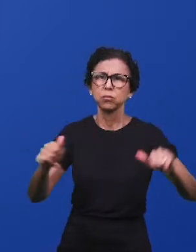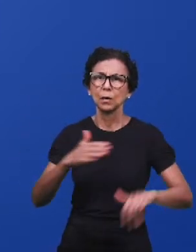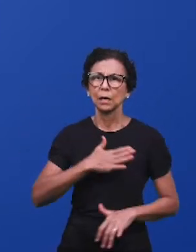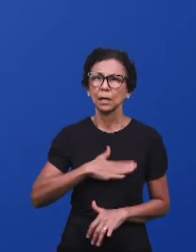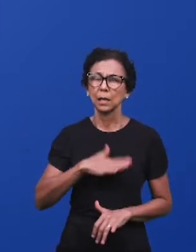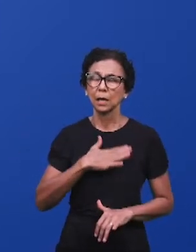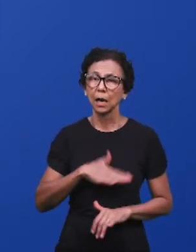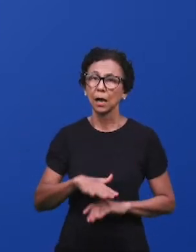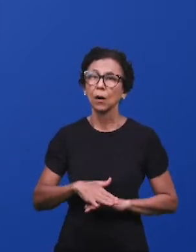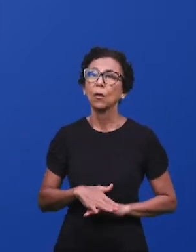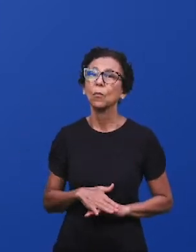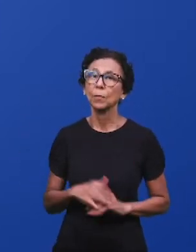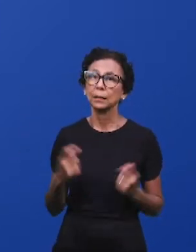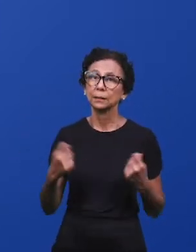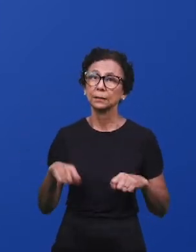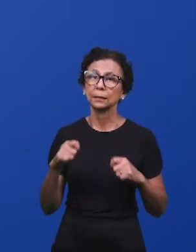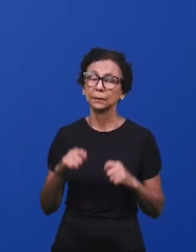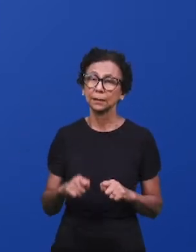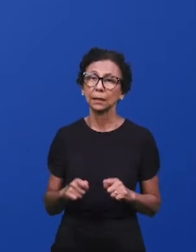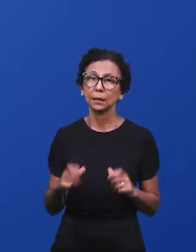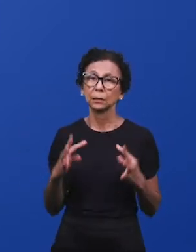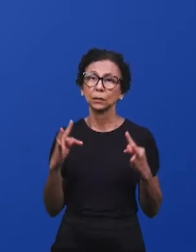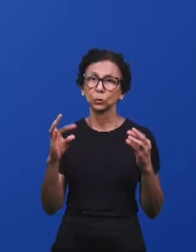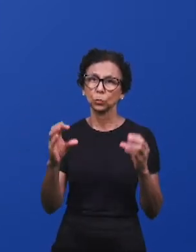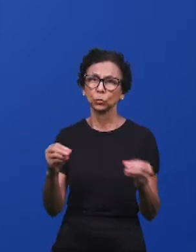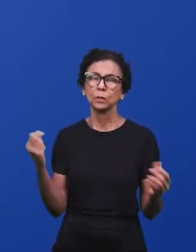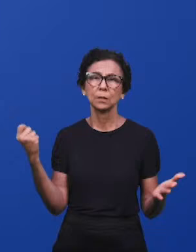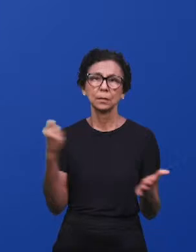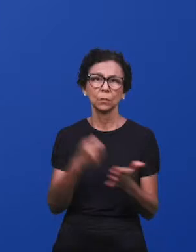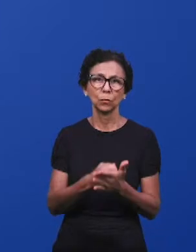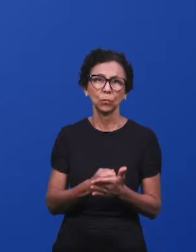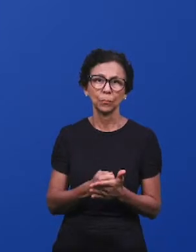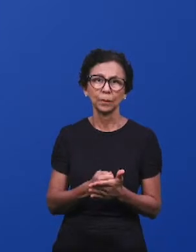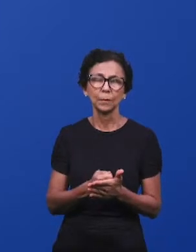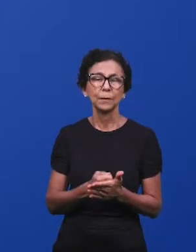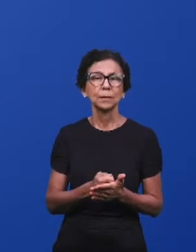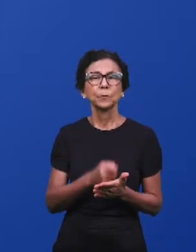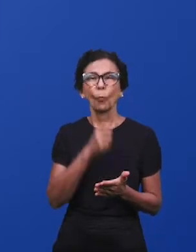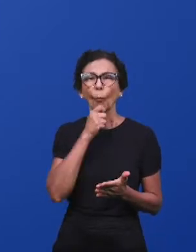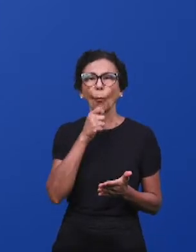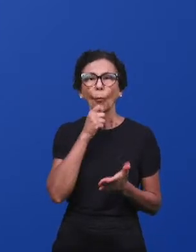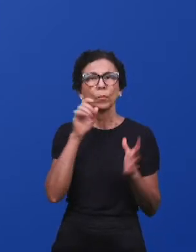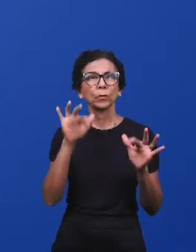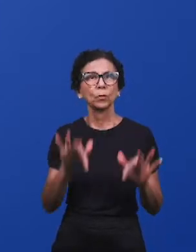fim. Porquanto se levantará nação contra nação e reino contra reino, e haverá fomes e